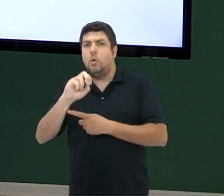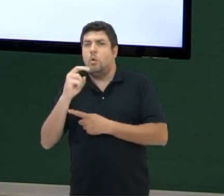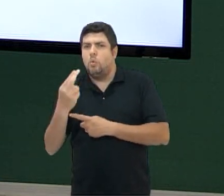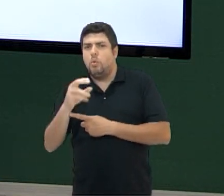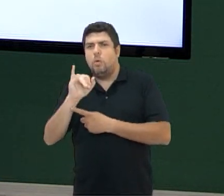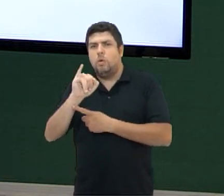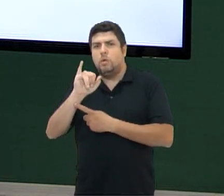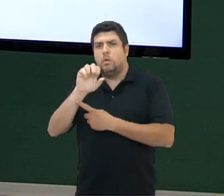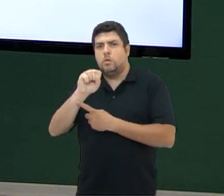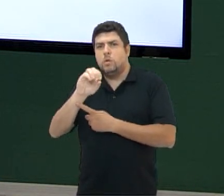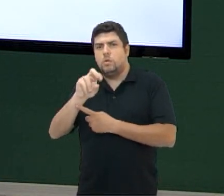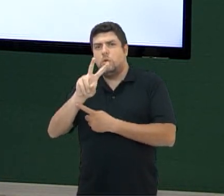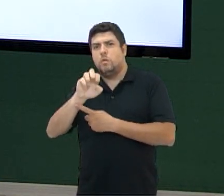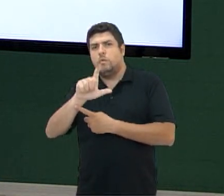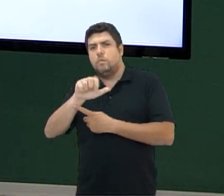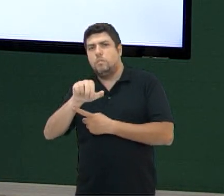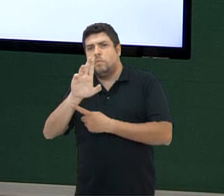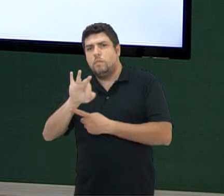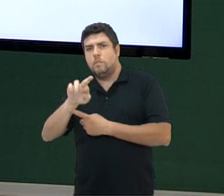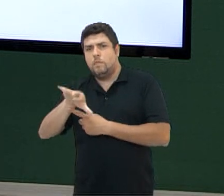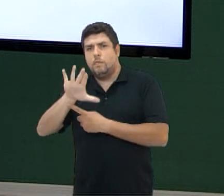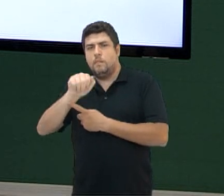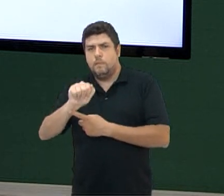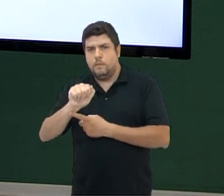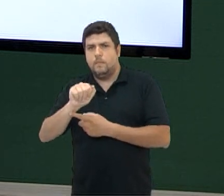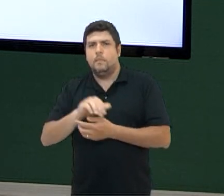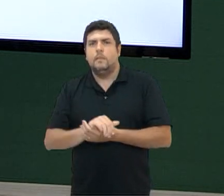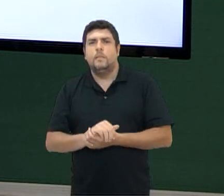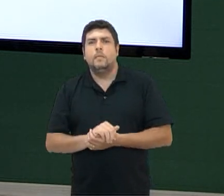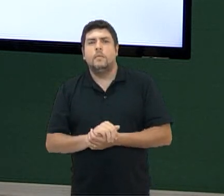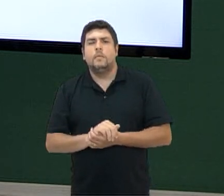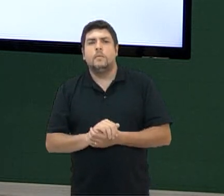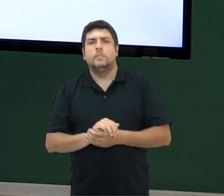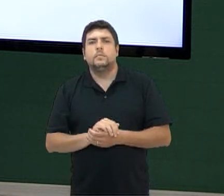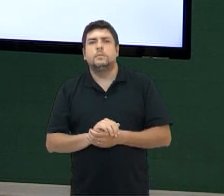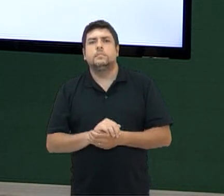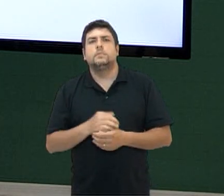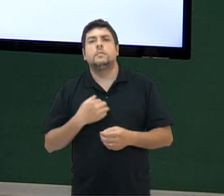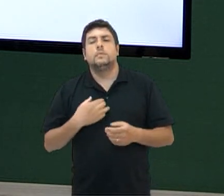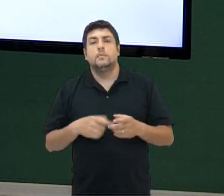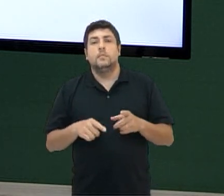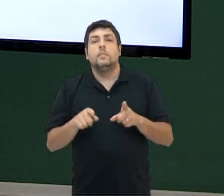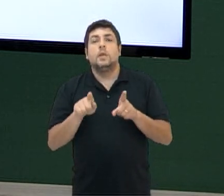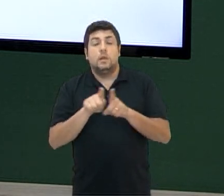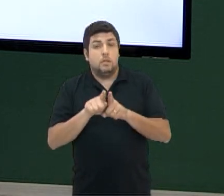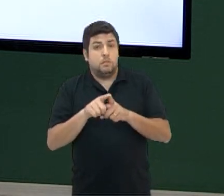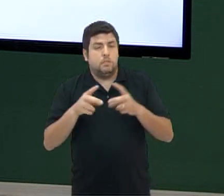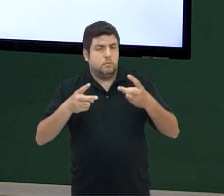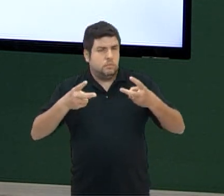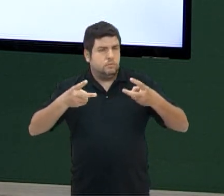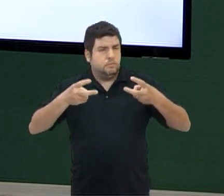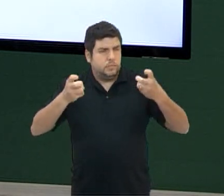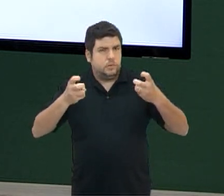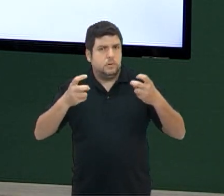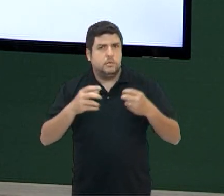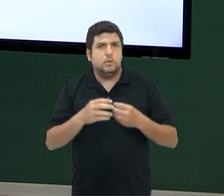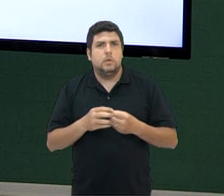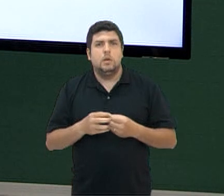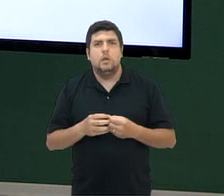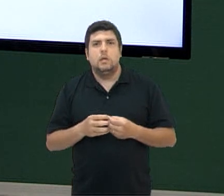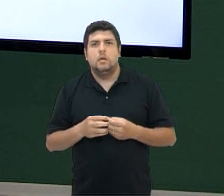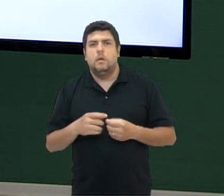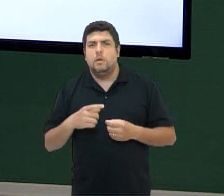qual a gente consegue estar fazendo a observação desse gráfico. Outro detalhe para observarmos também, estamos trabalhando com